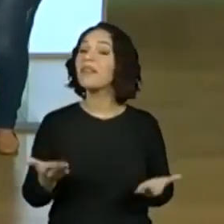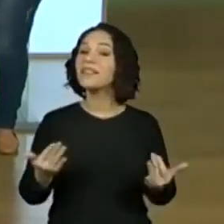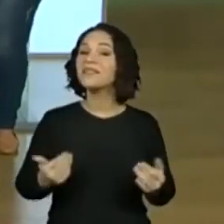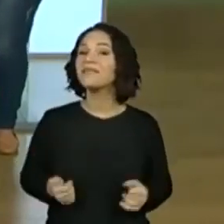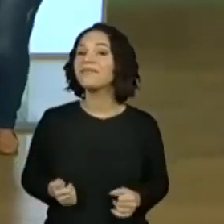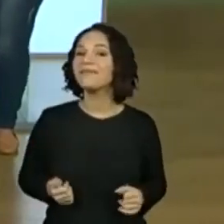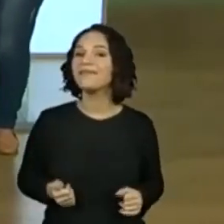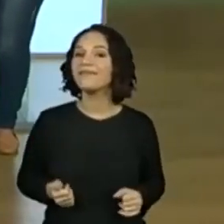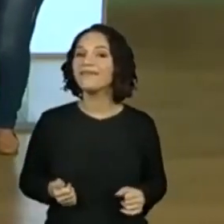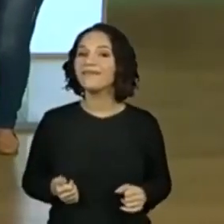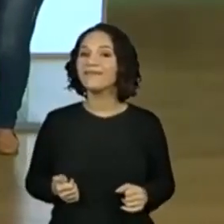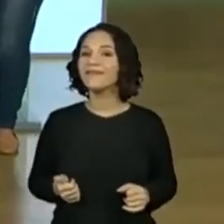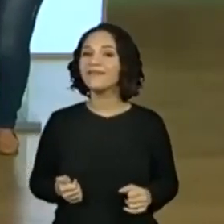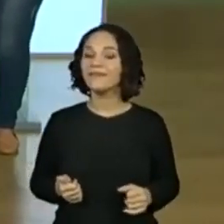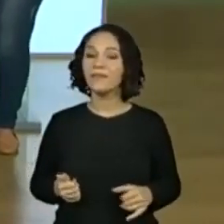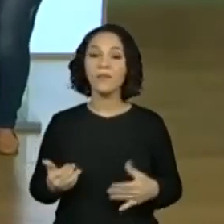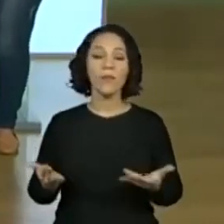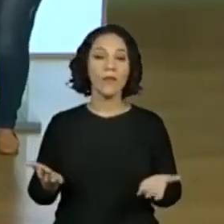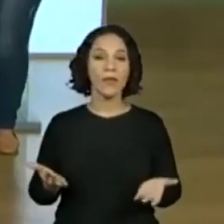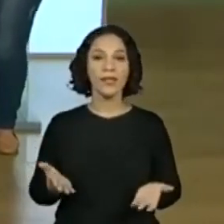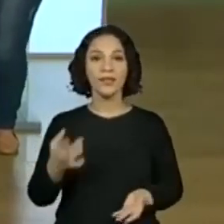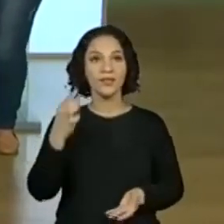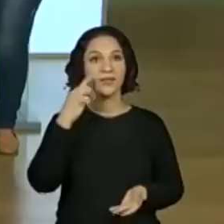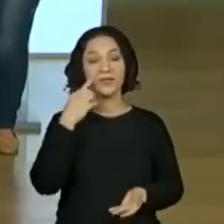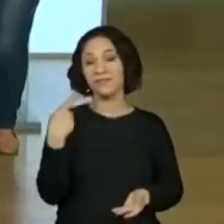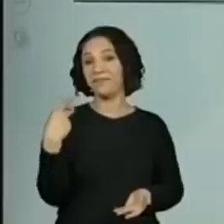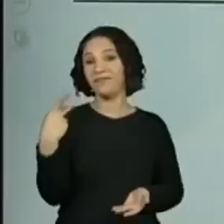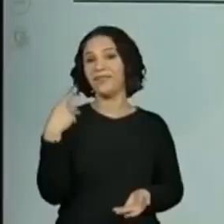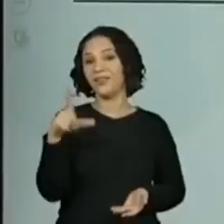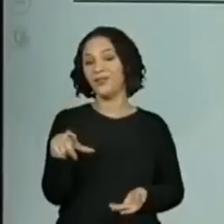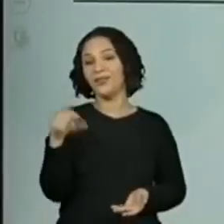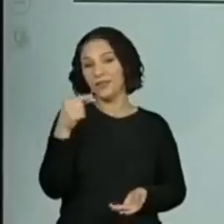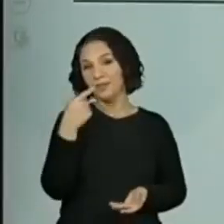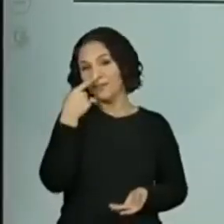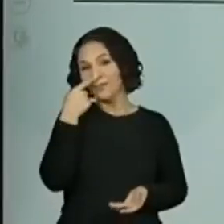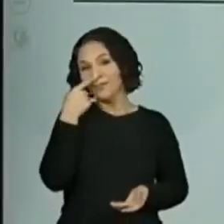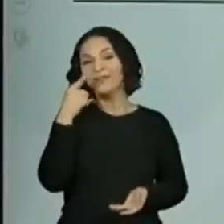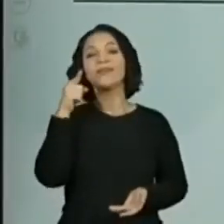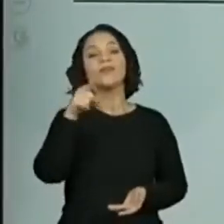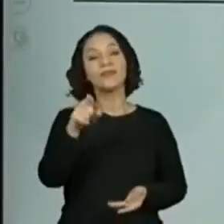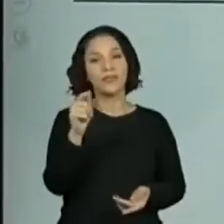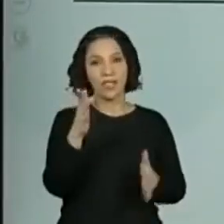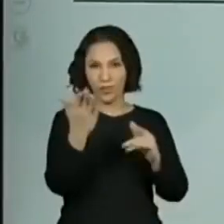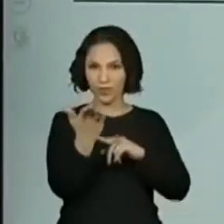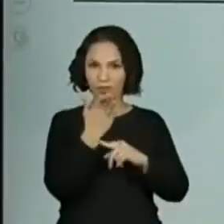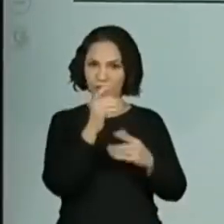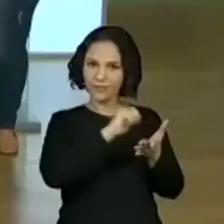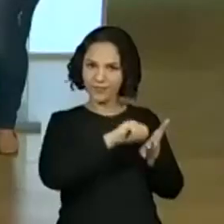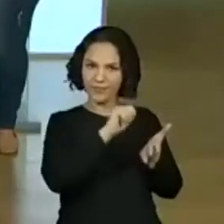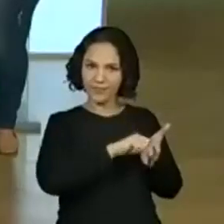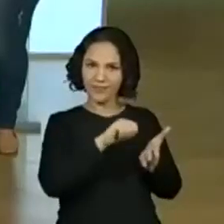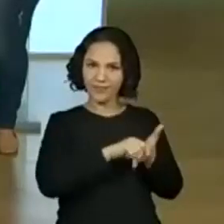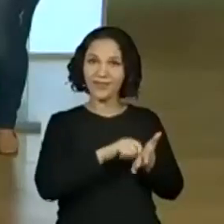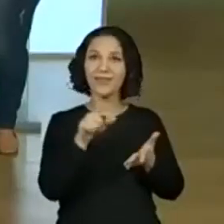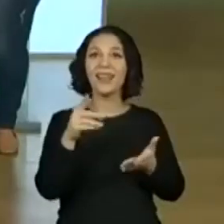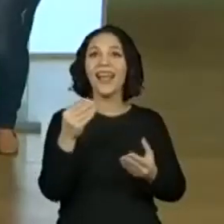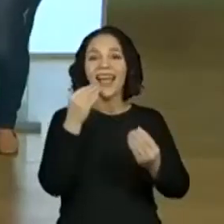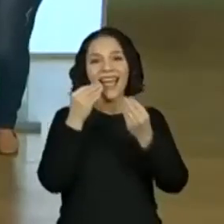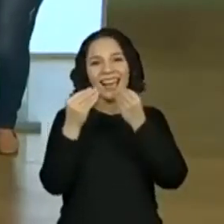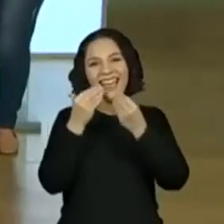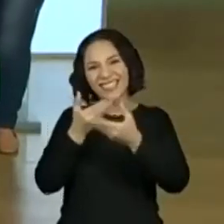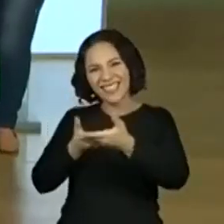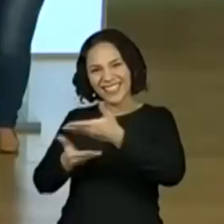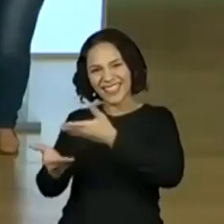professora Vivi? O que a gente vai colocar? Vamos colocar a nossa preferida? Coloca e vocês ajudam a gente a escrever, então? Trocar lanche com os